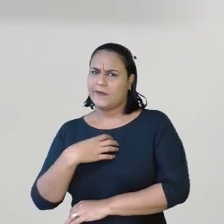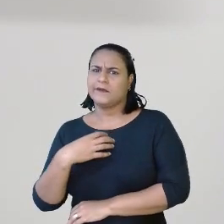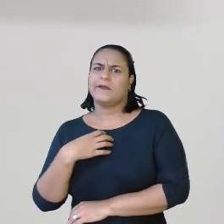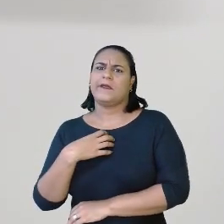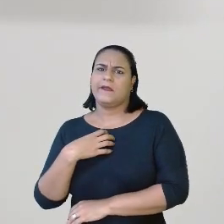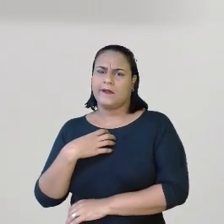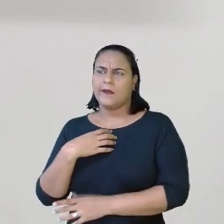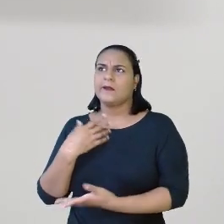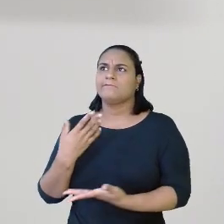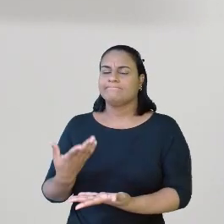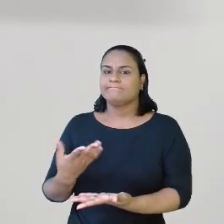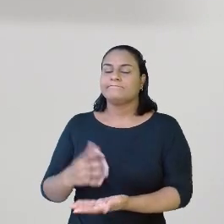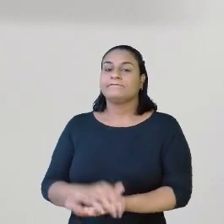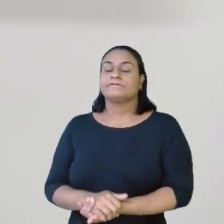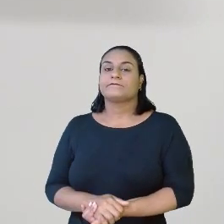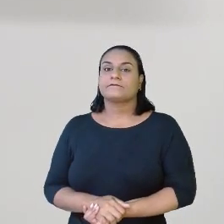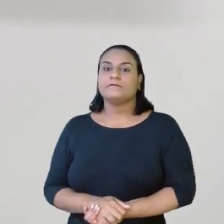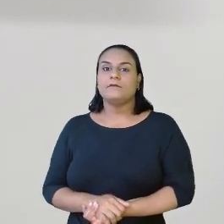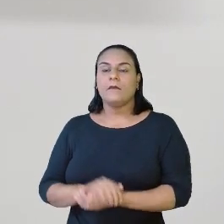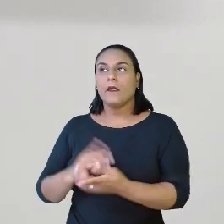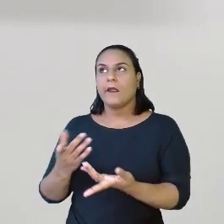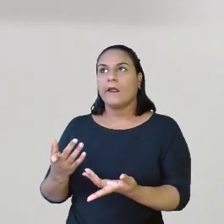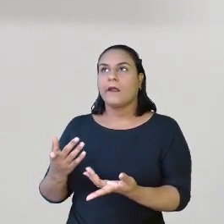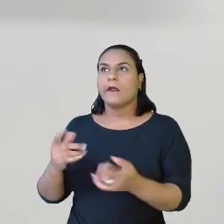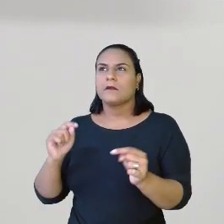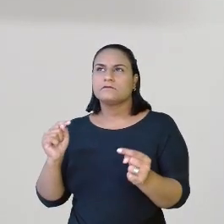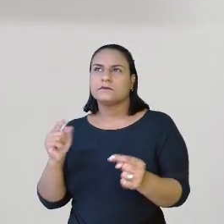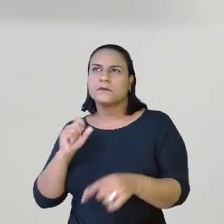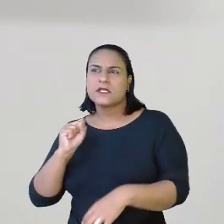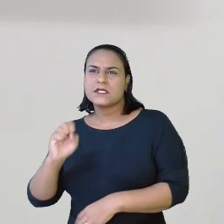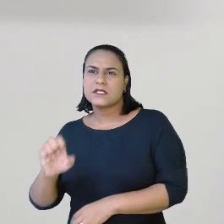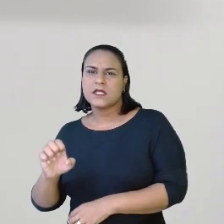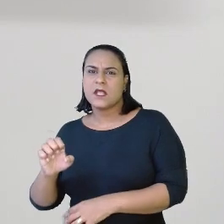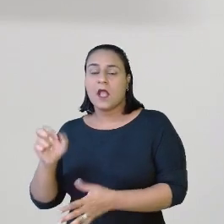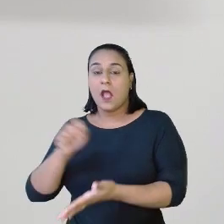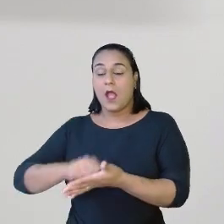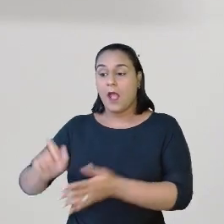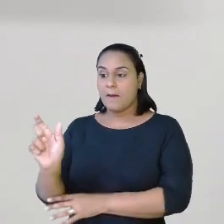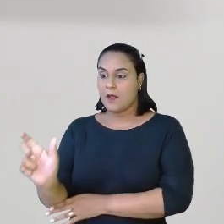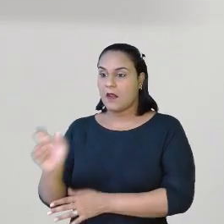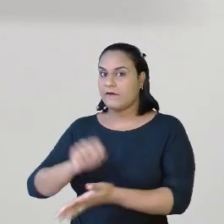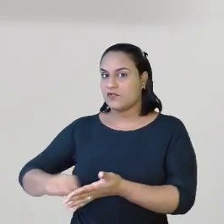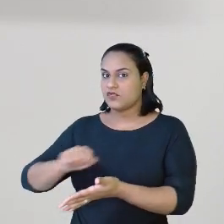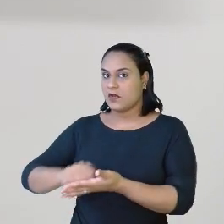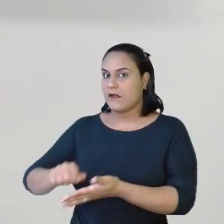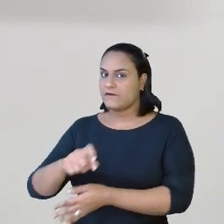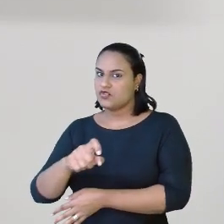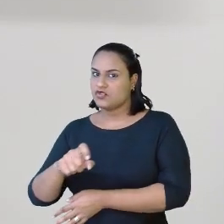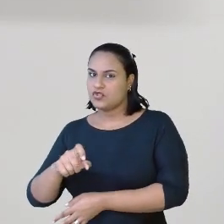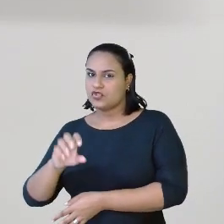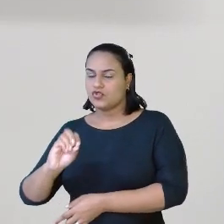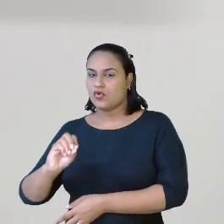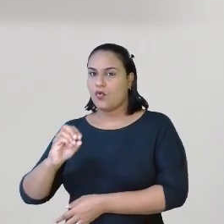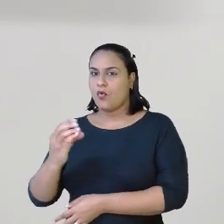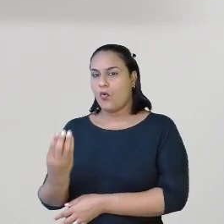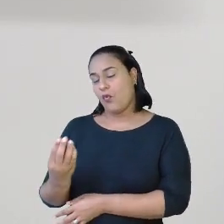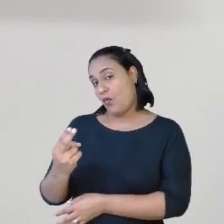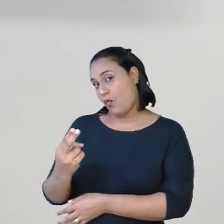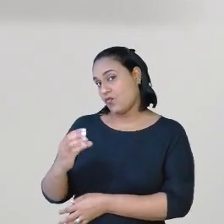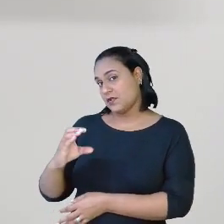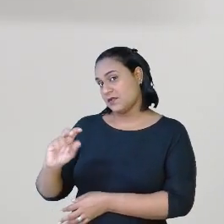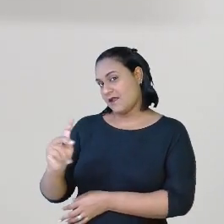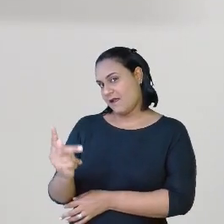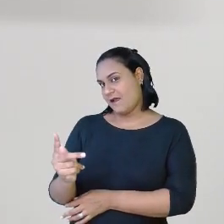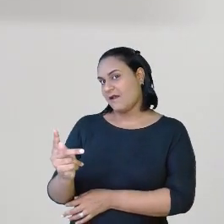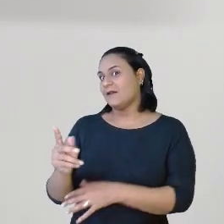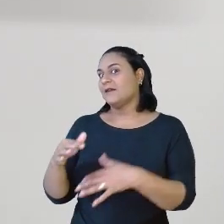também tirar dúvidas em relação a algumas palavras, se elas são escritas com X ou com CH. E é